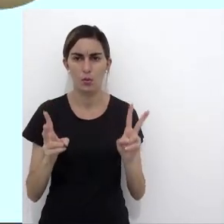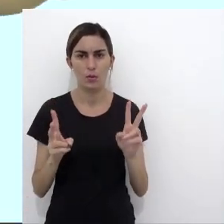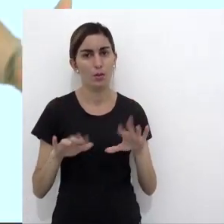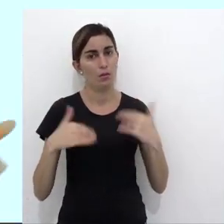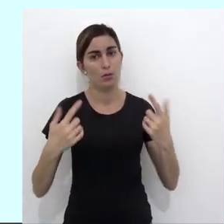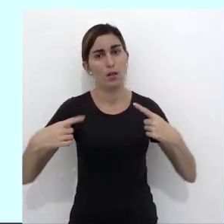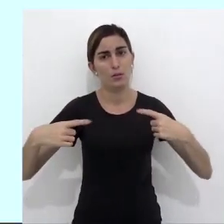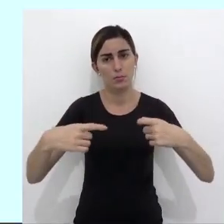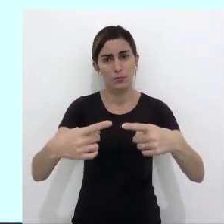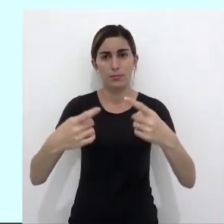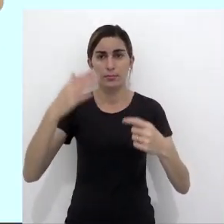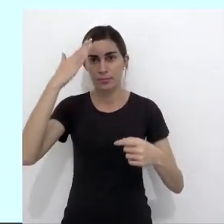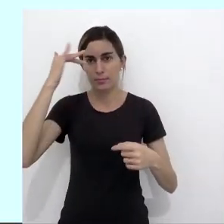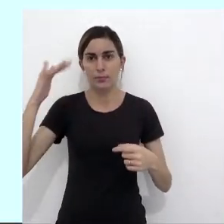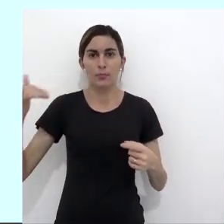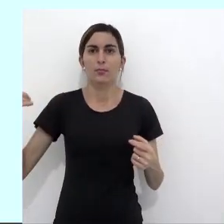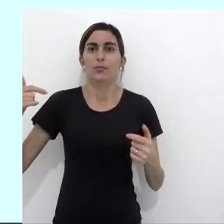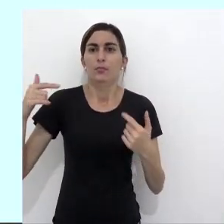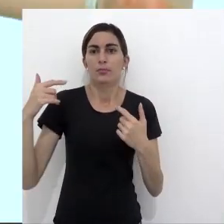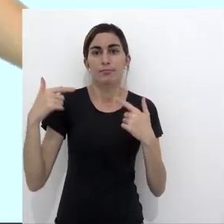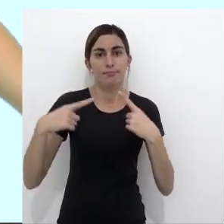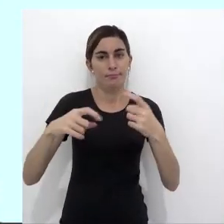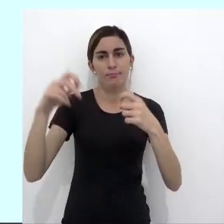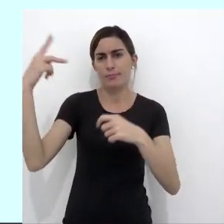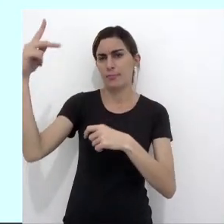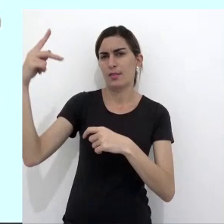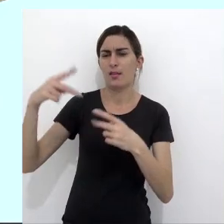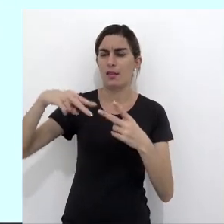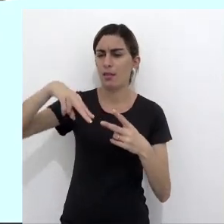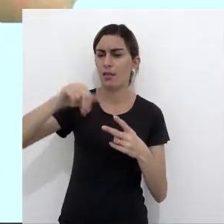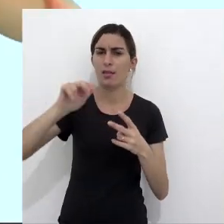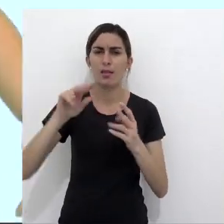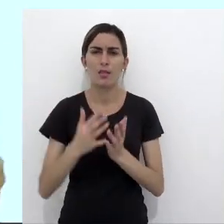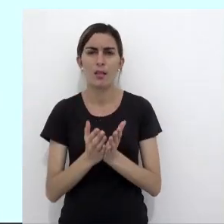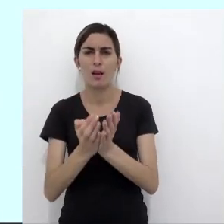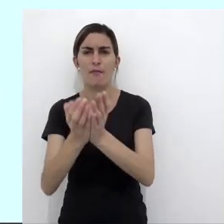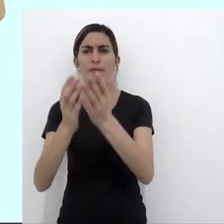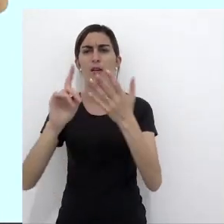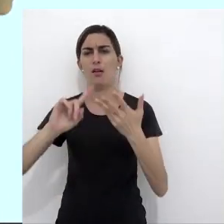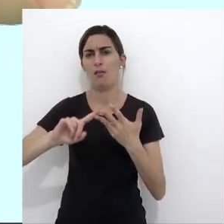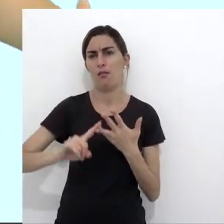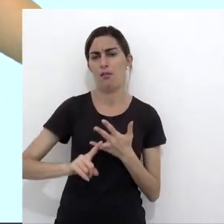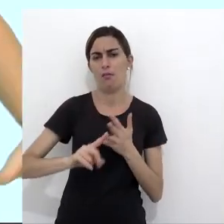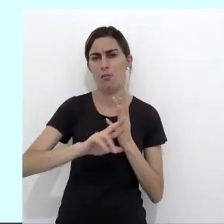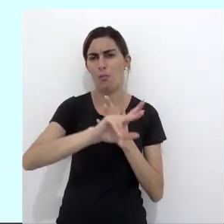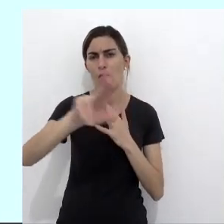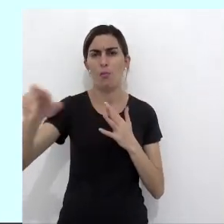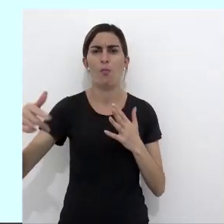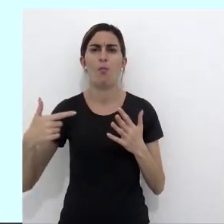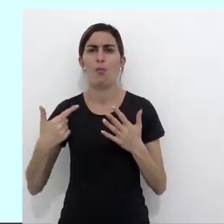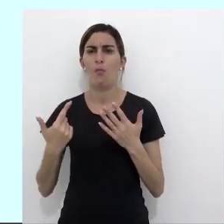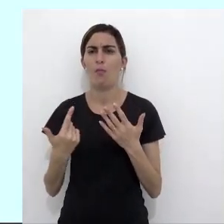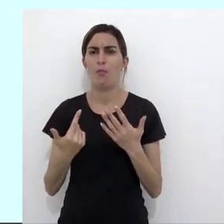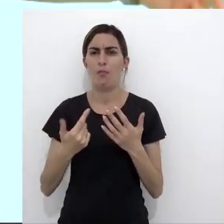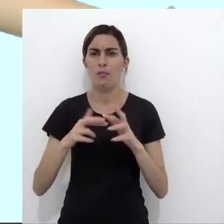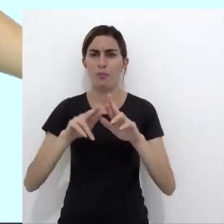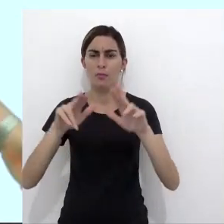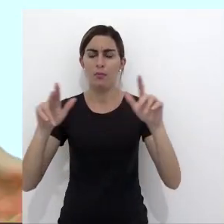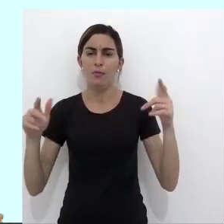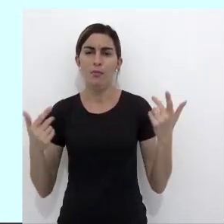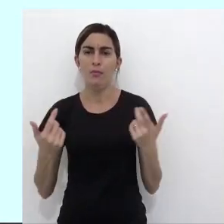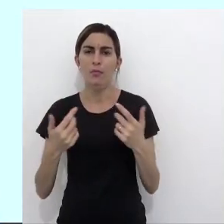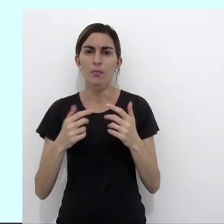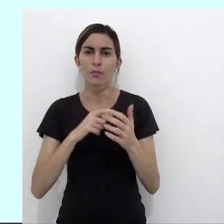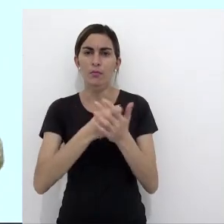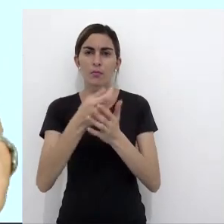batalhas famosas da Guerra do Paraguai, a Batalha Naval do Riachuelo, né? Lomas Valentinas, Batalha